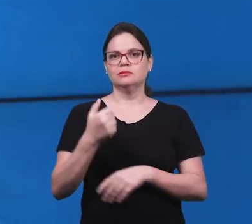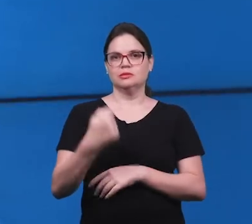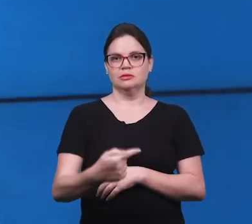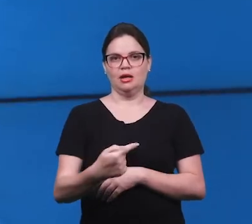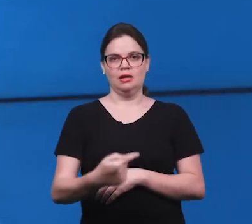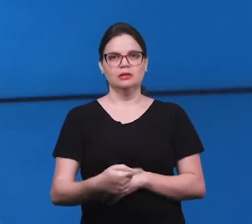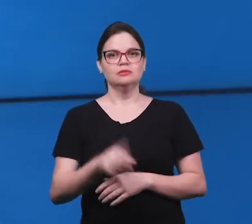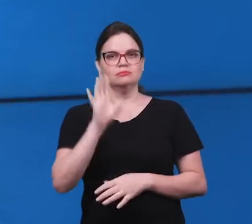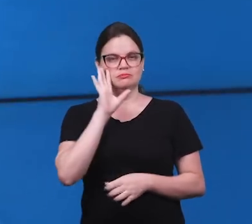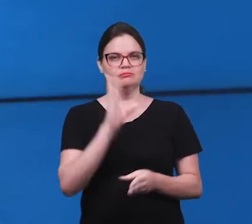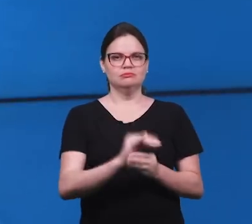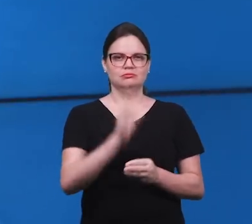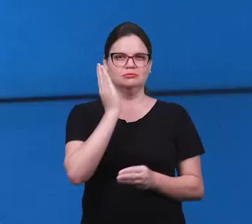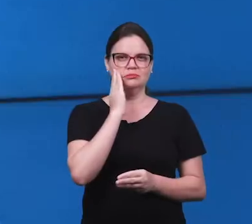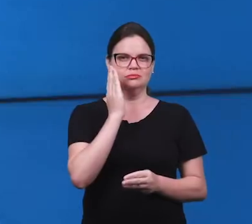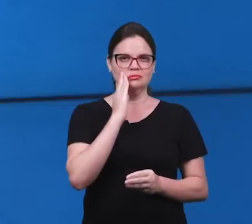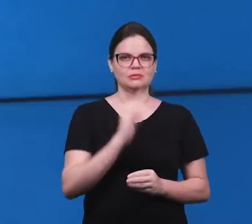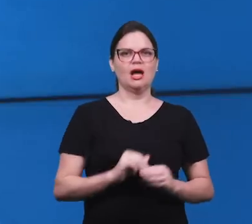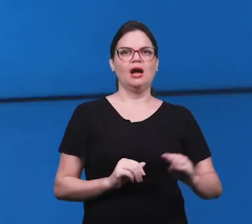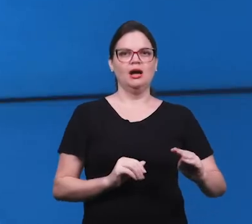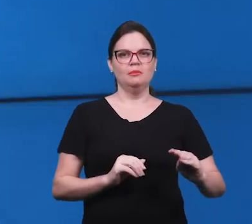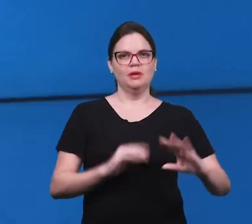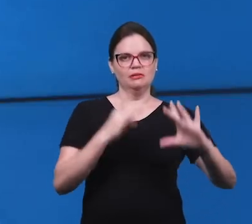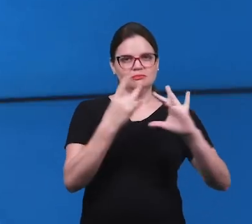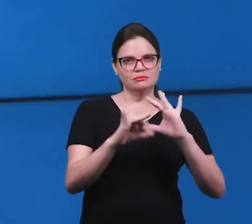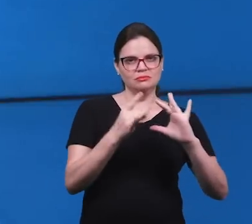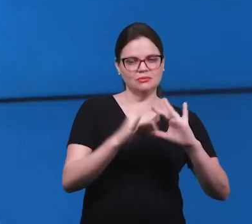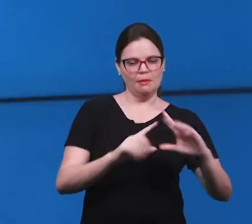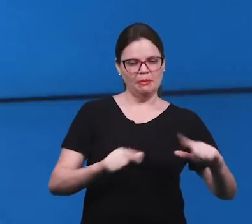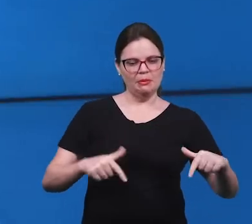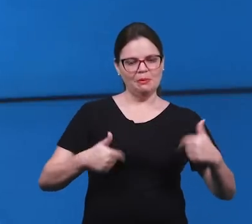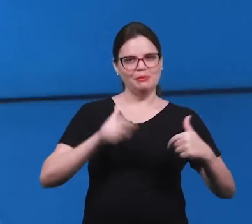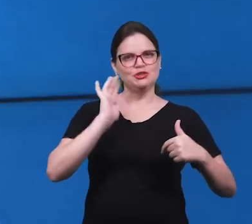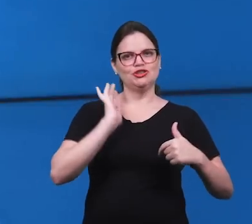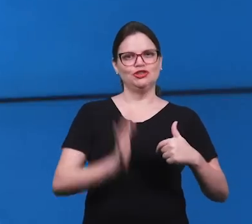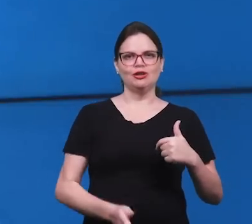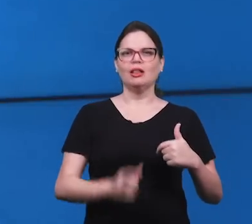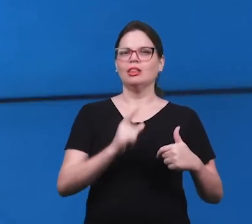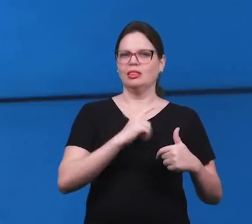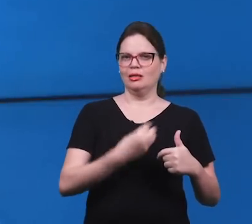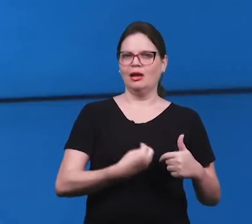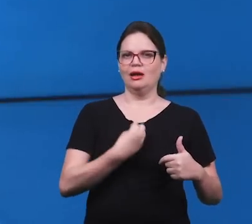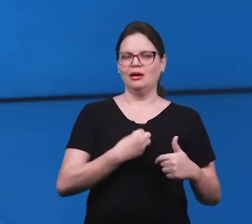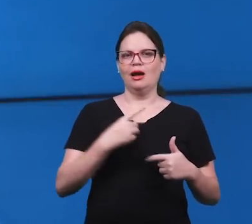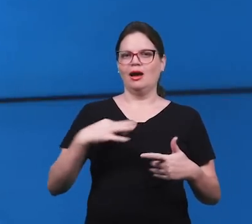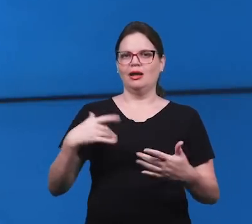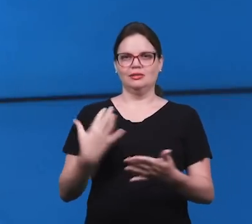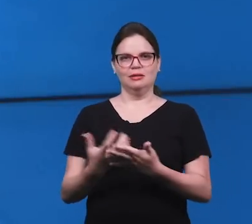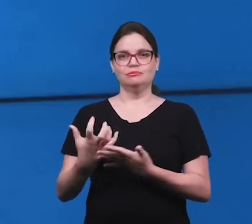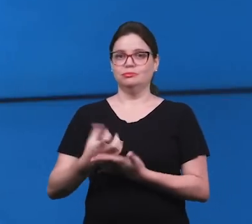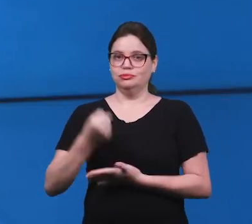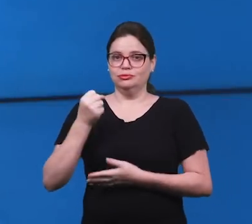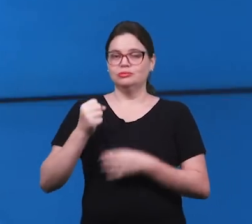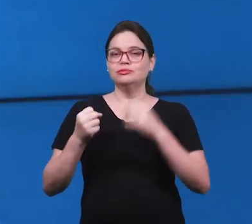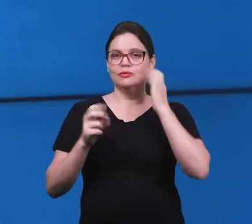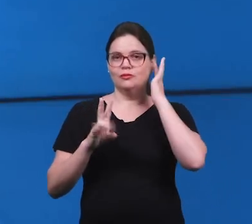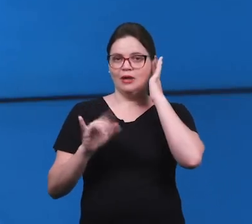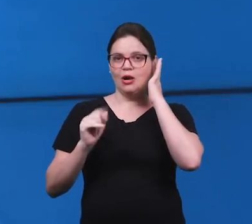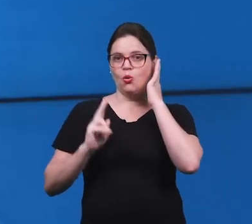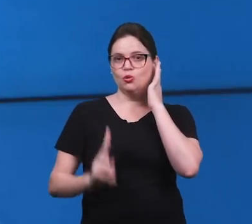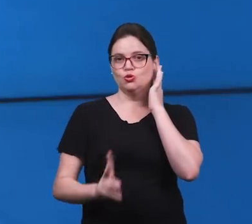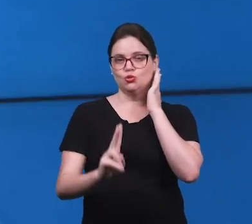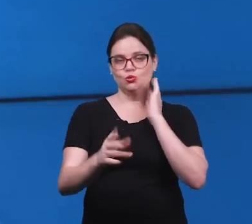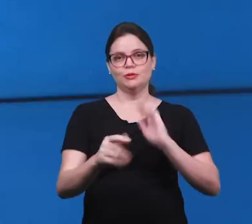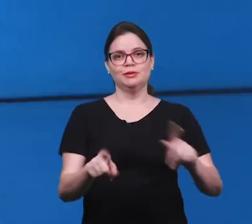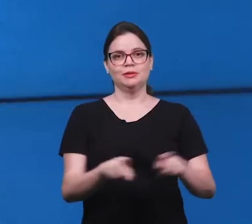já está operando. E a forma de saber que esta é a última hora é que nós estamos atentos à palavra de